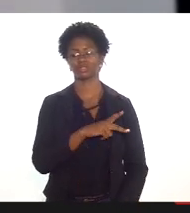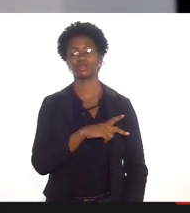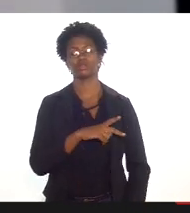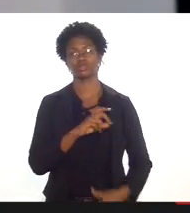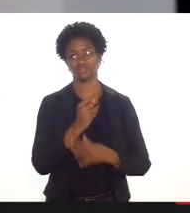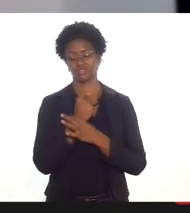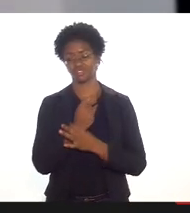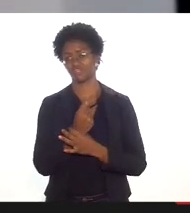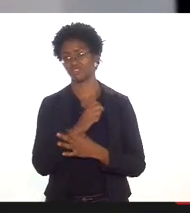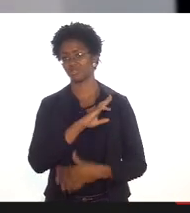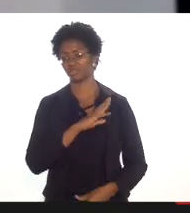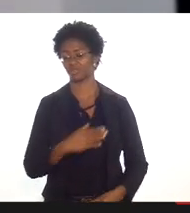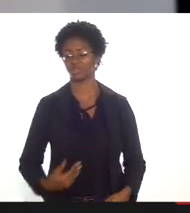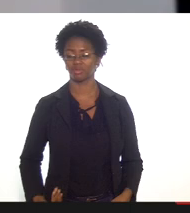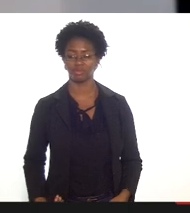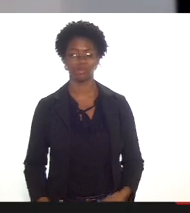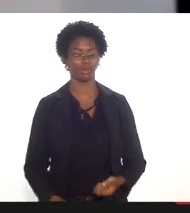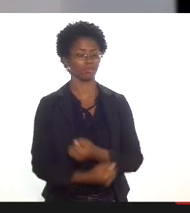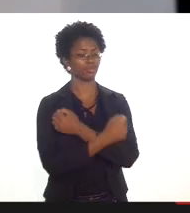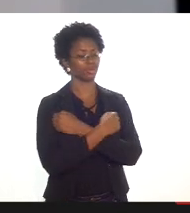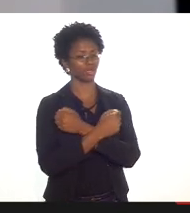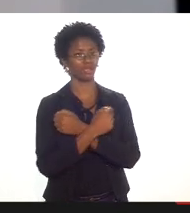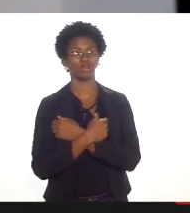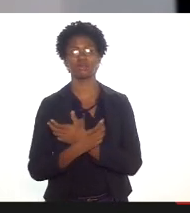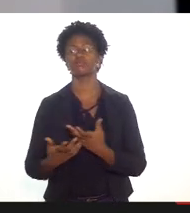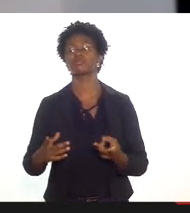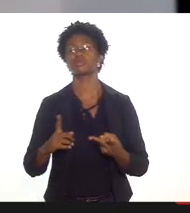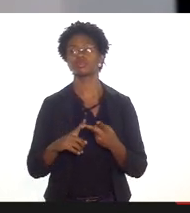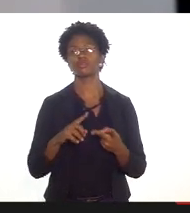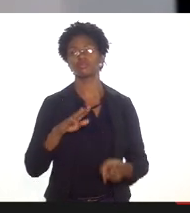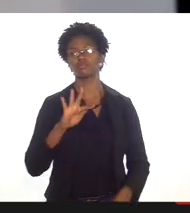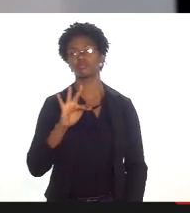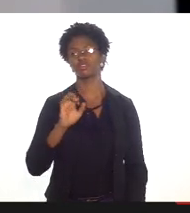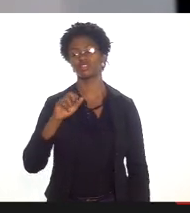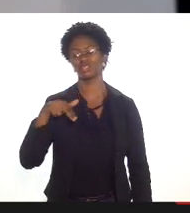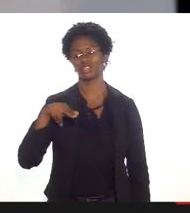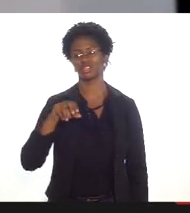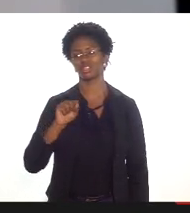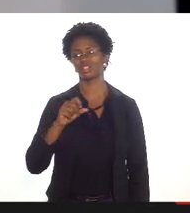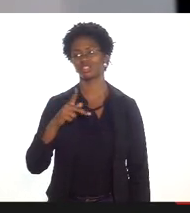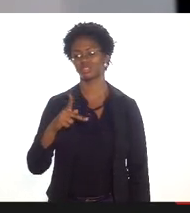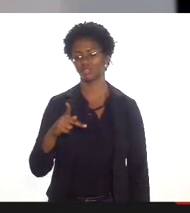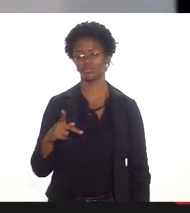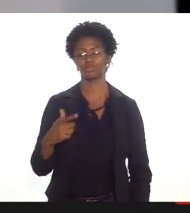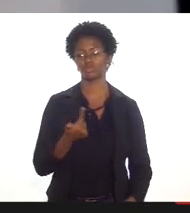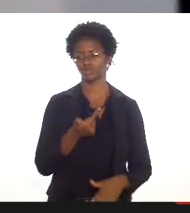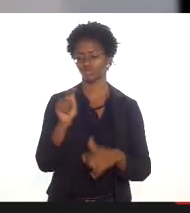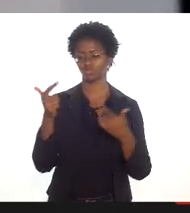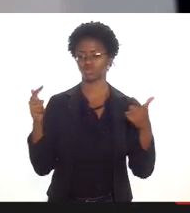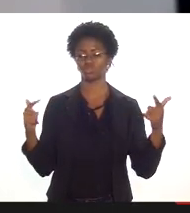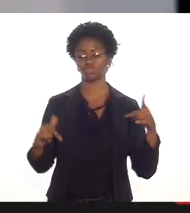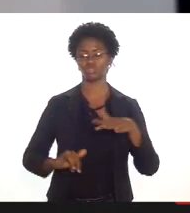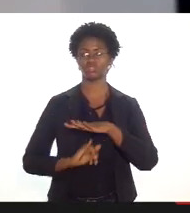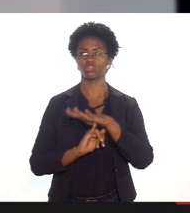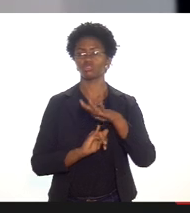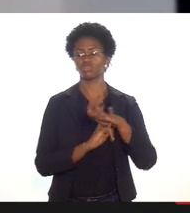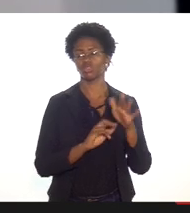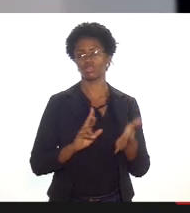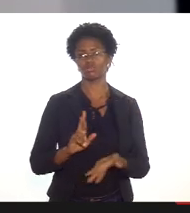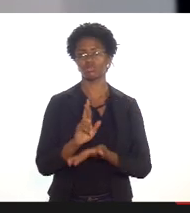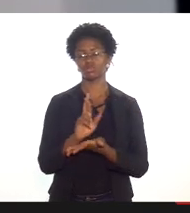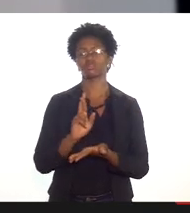Saúde, Abrasca, FENASPES, Conselho Regional de Medicina, Conselho Regional de Enfermagem, outras entidades aí representativas